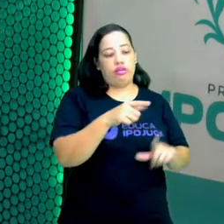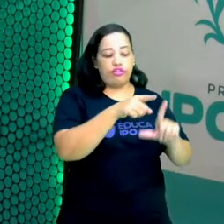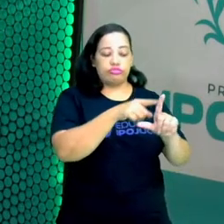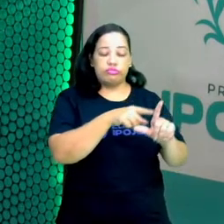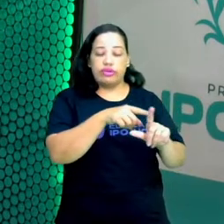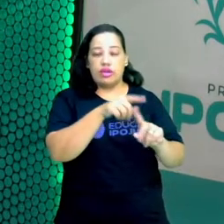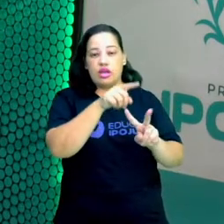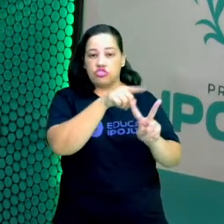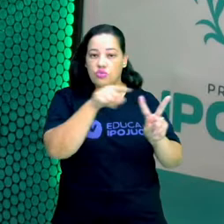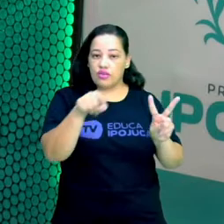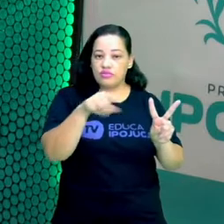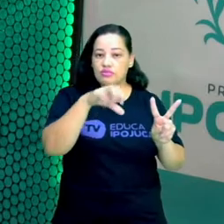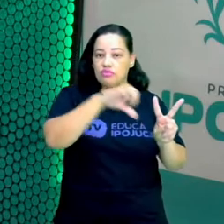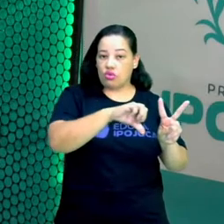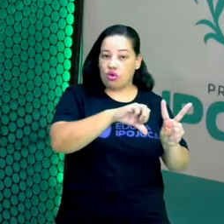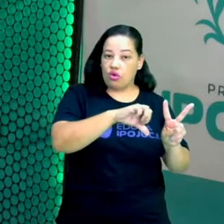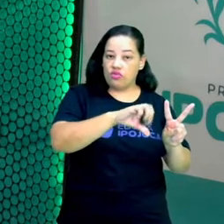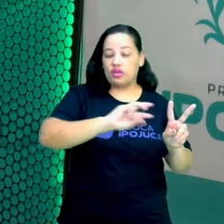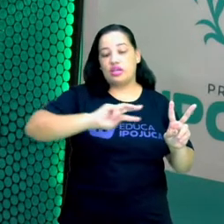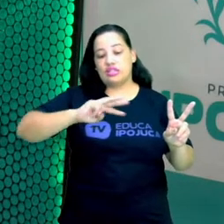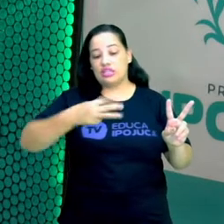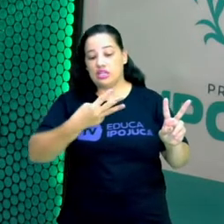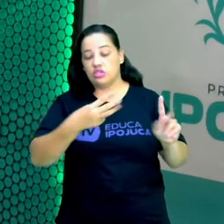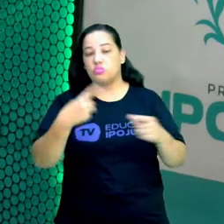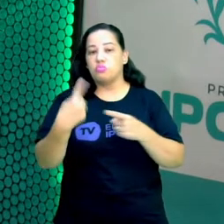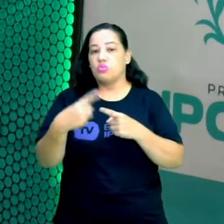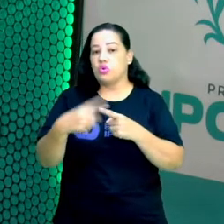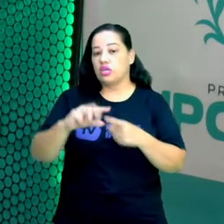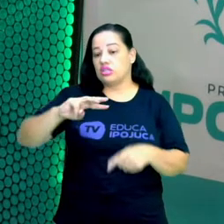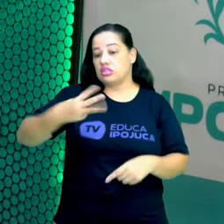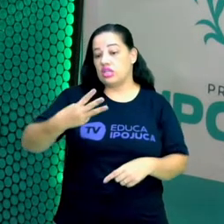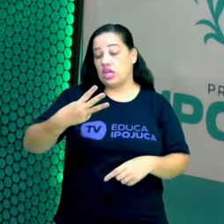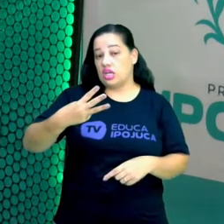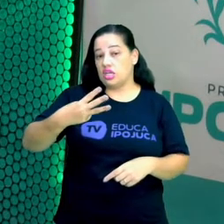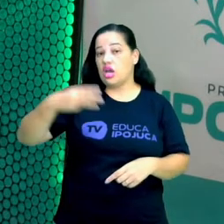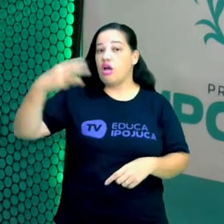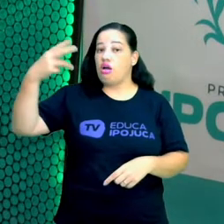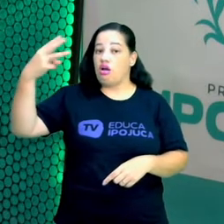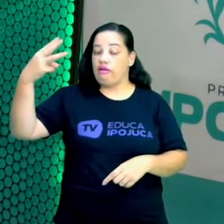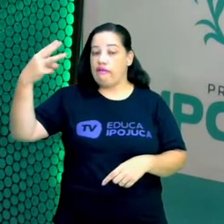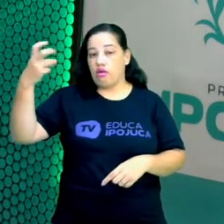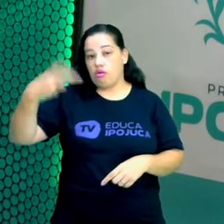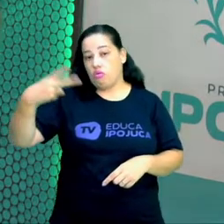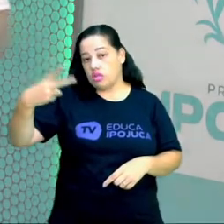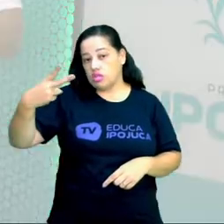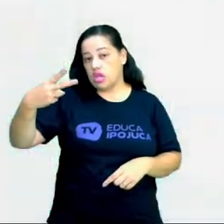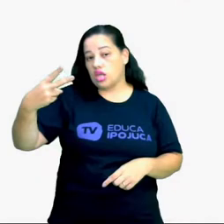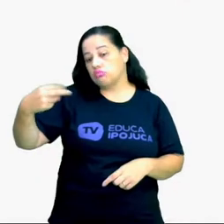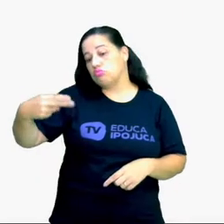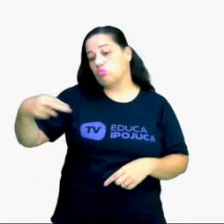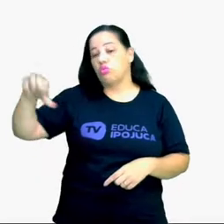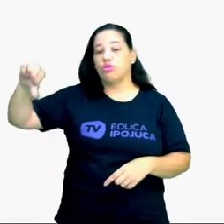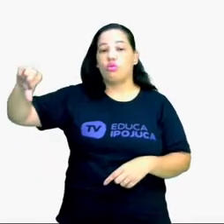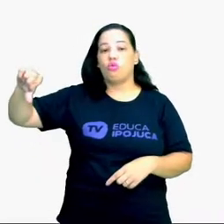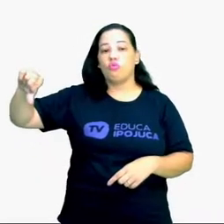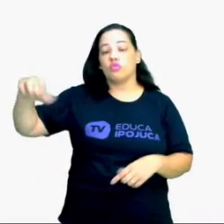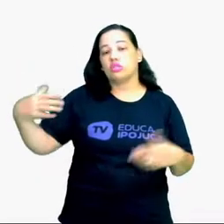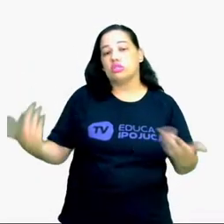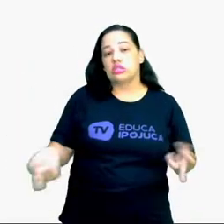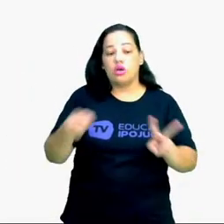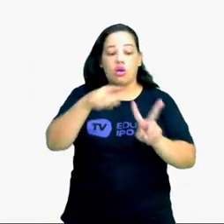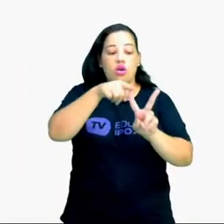3, pois 3 ao quadrado é igual a 9. É isto mesmo. Raiz